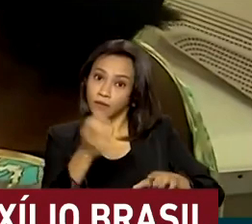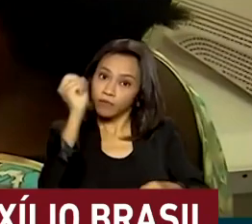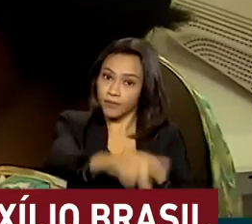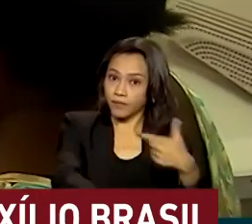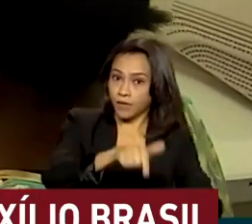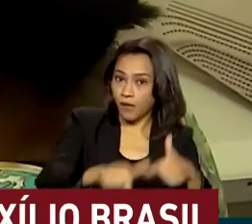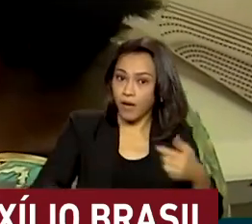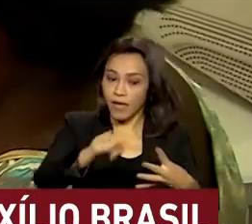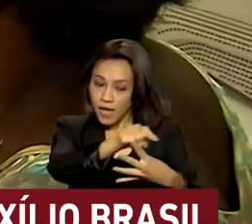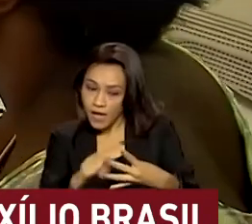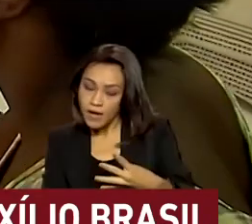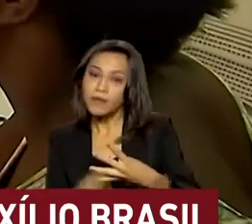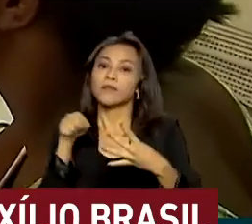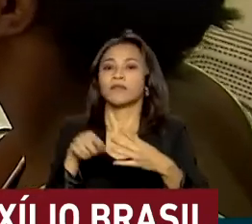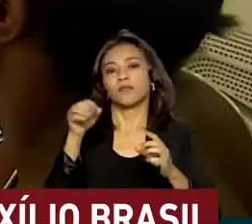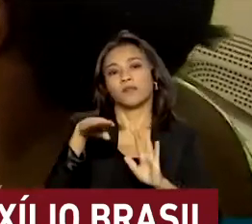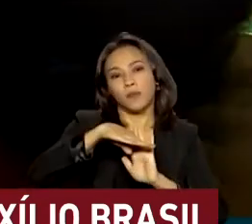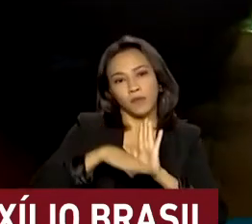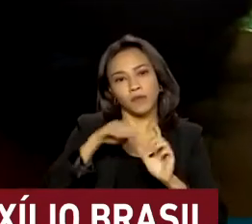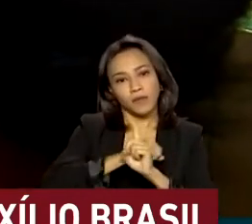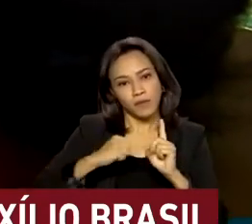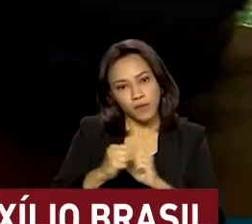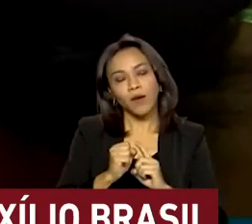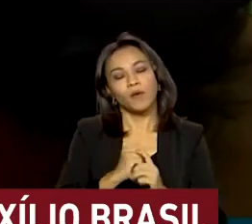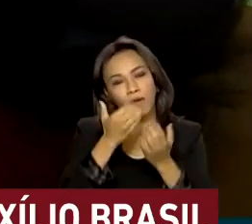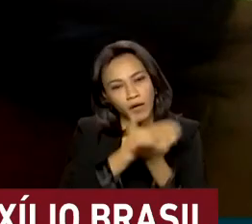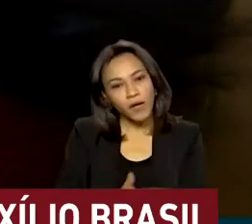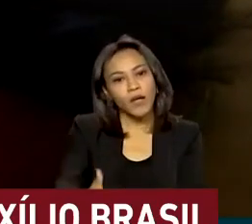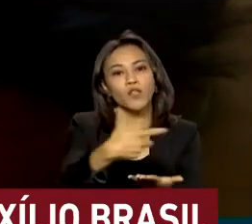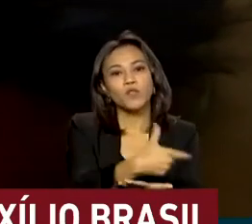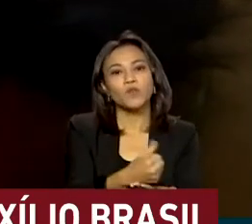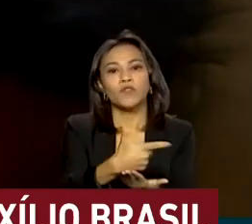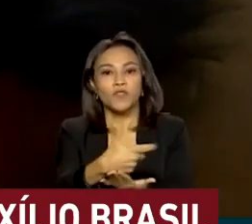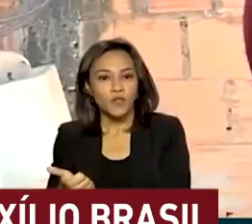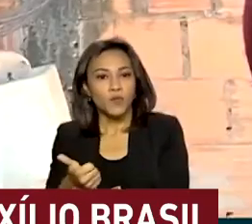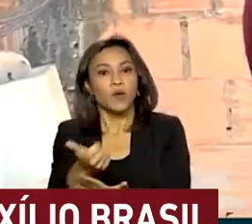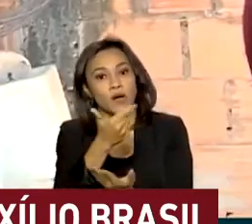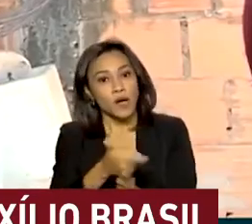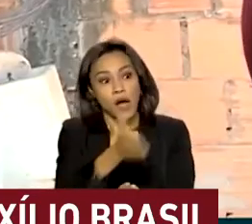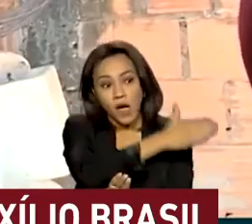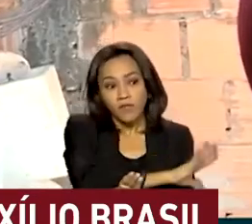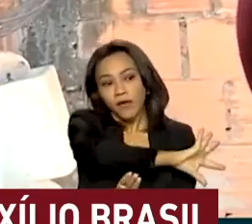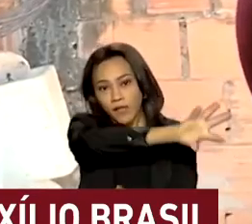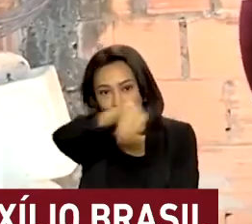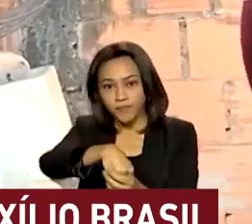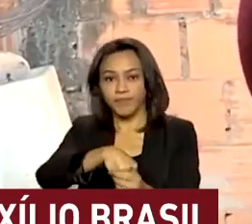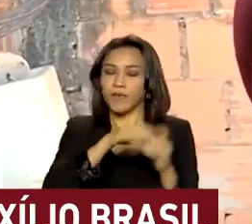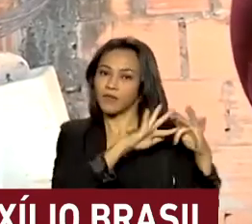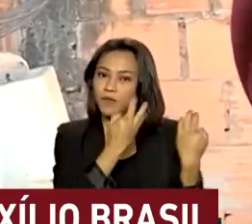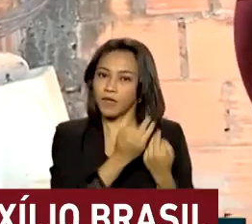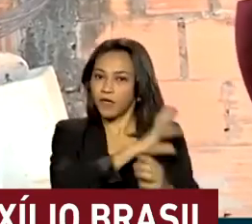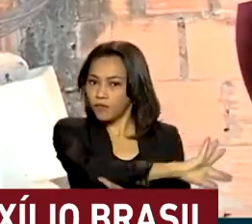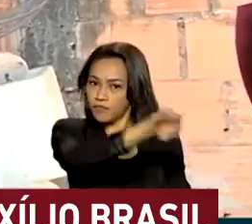dezembro em novembro o valor médio do auxílio Brasil foi de r$ 224,41